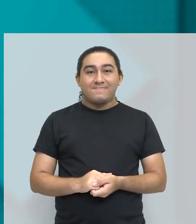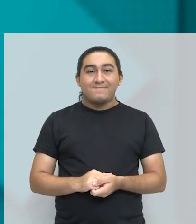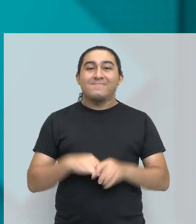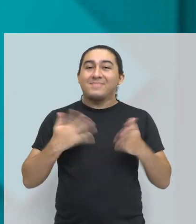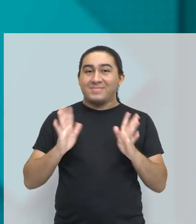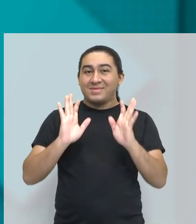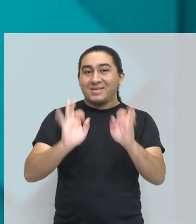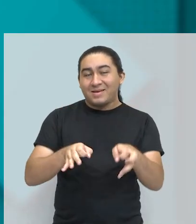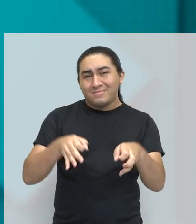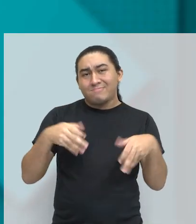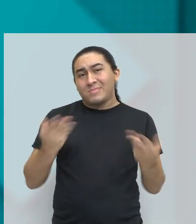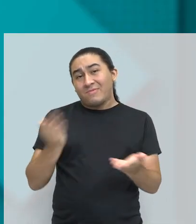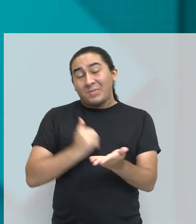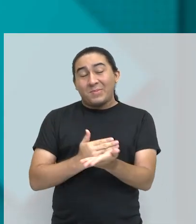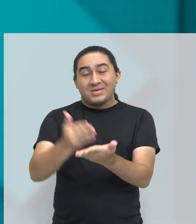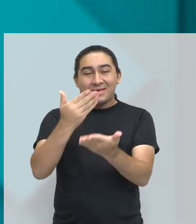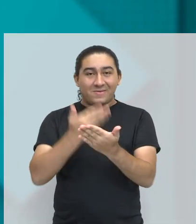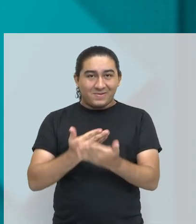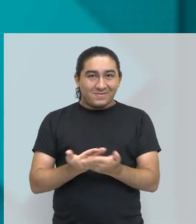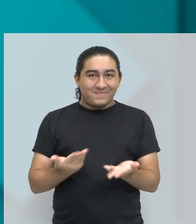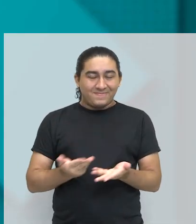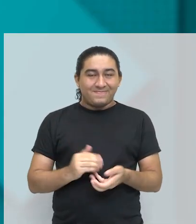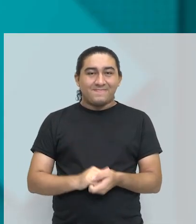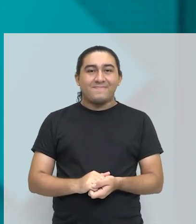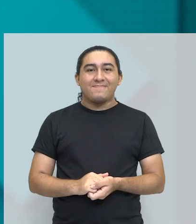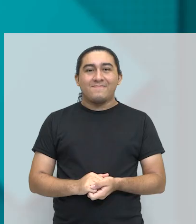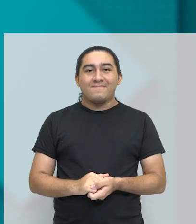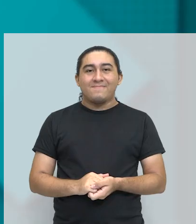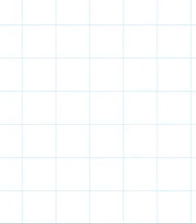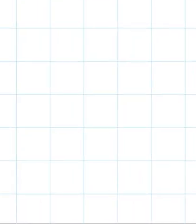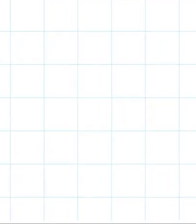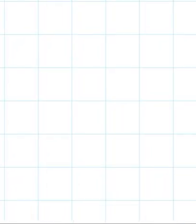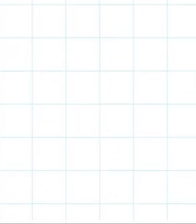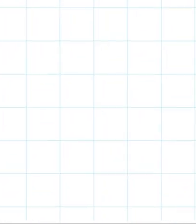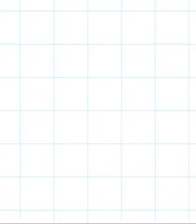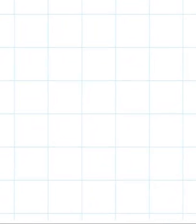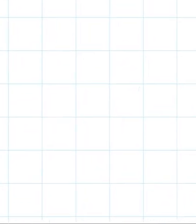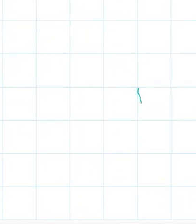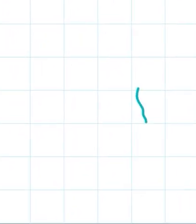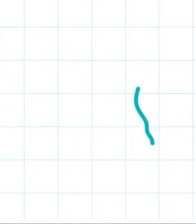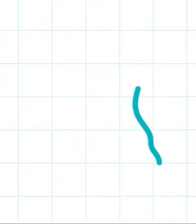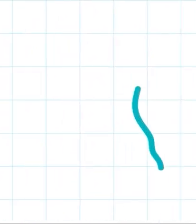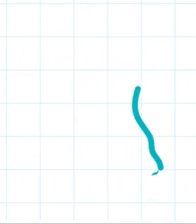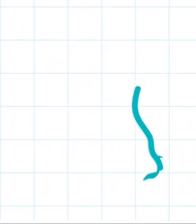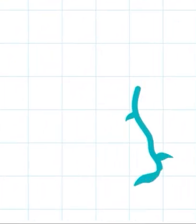histórico, certo? Então, vamos dar início à nossa aula.